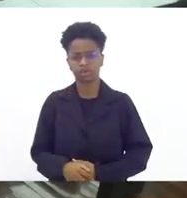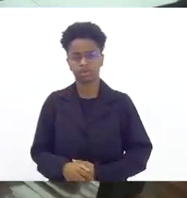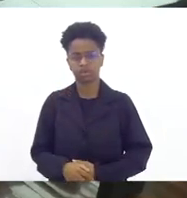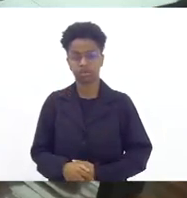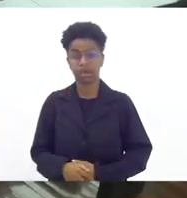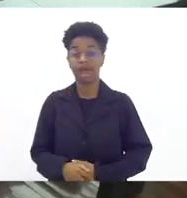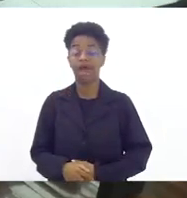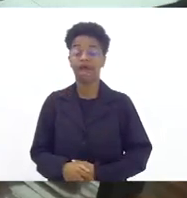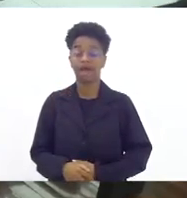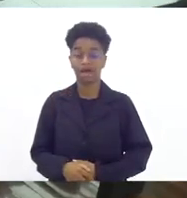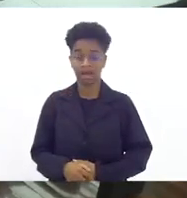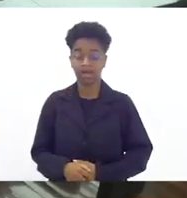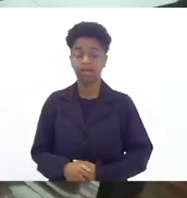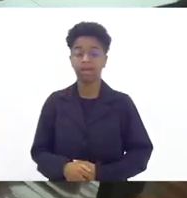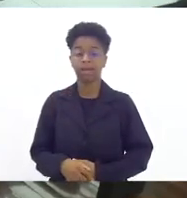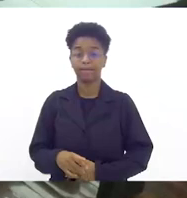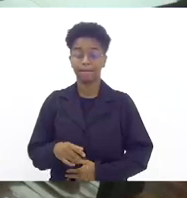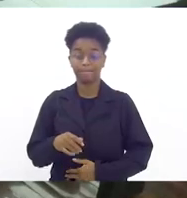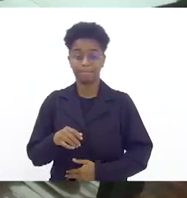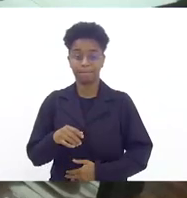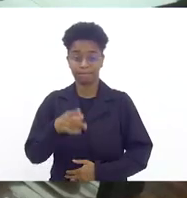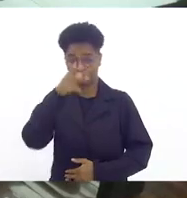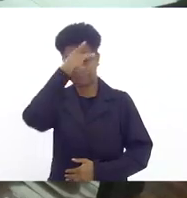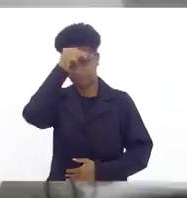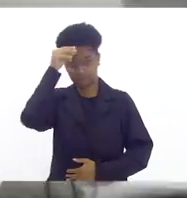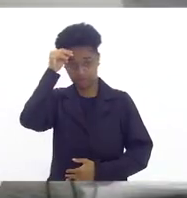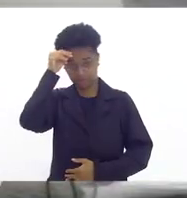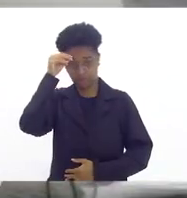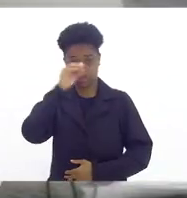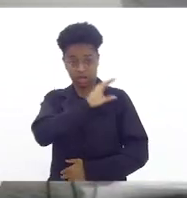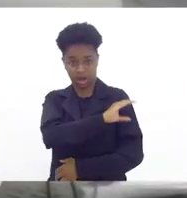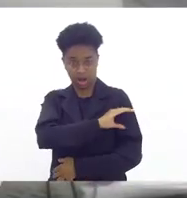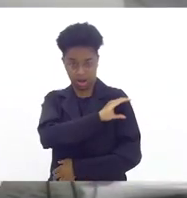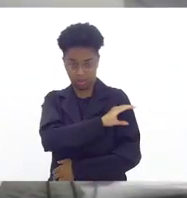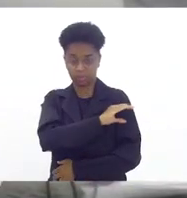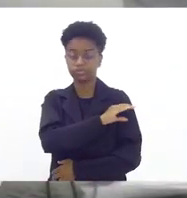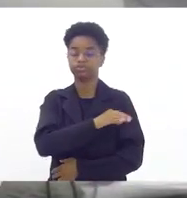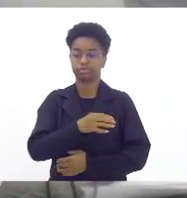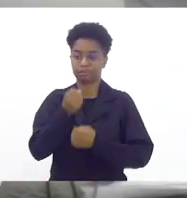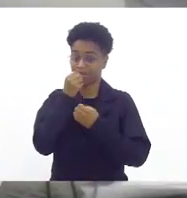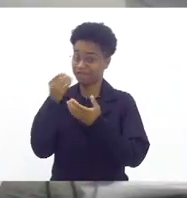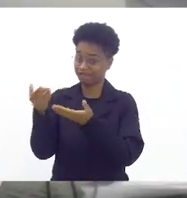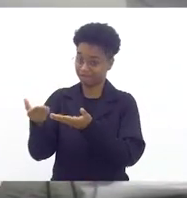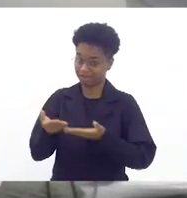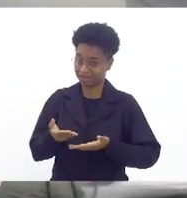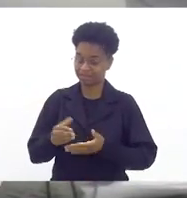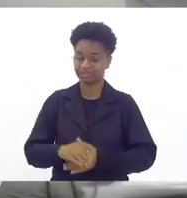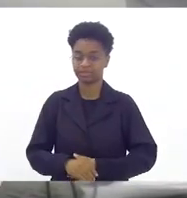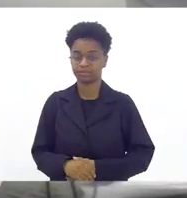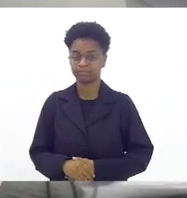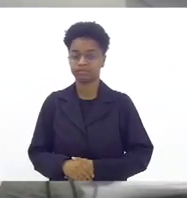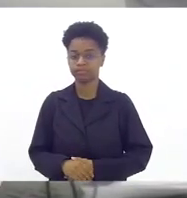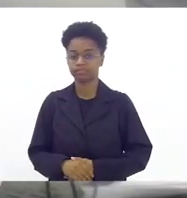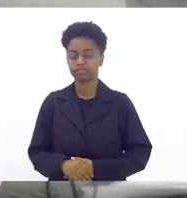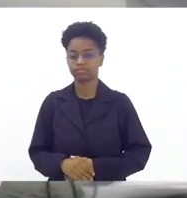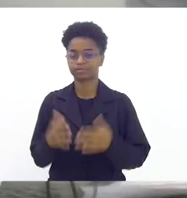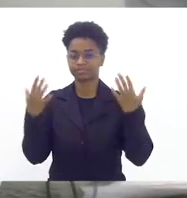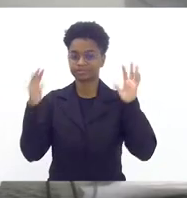Ah, Prefeitura Municipal de Campos dos Goitacazes. Veio de longe. Bem Vem de longe. Sauda. Bem-vinda. para ela.